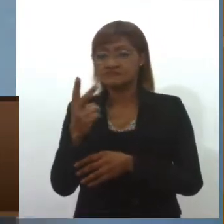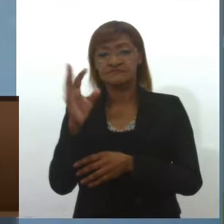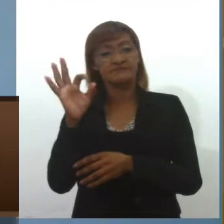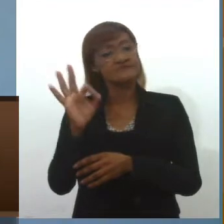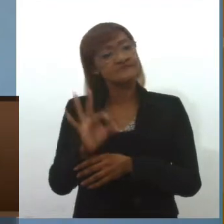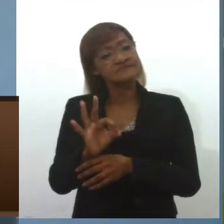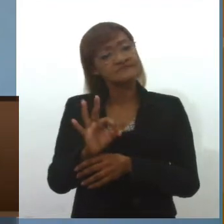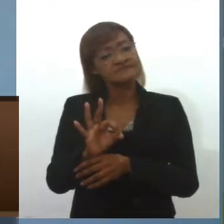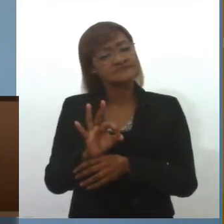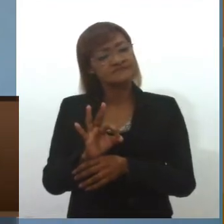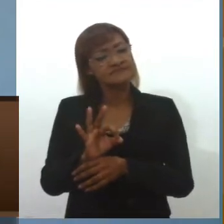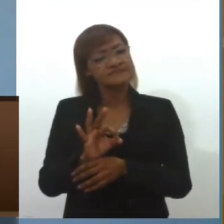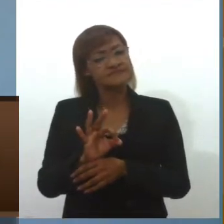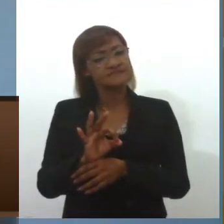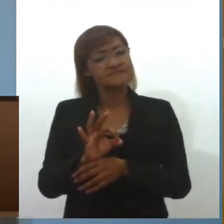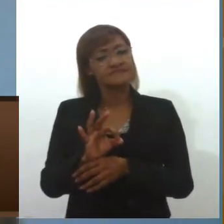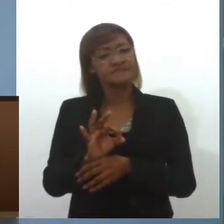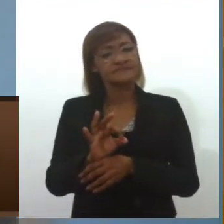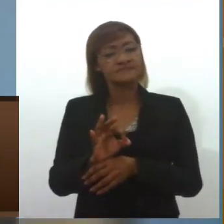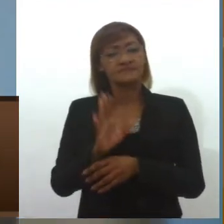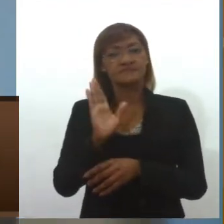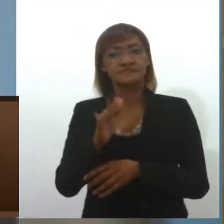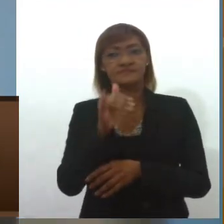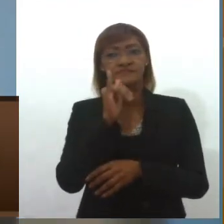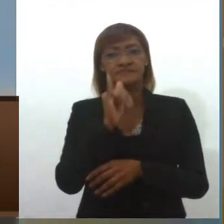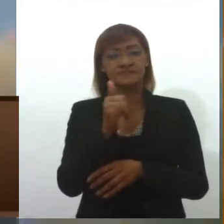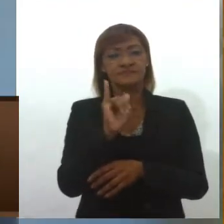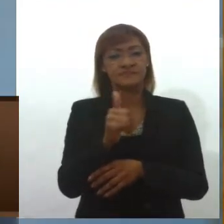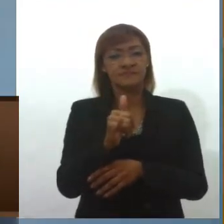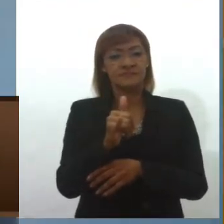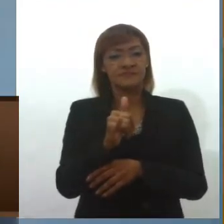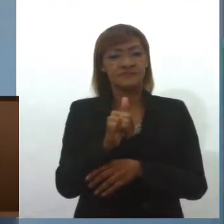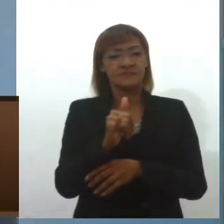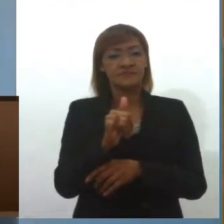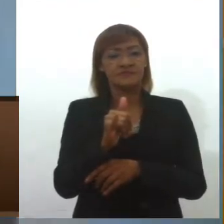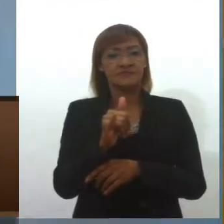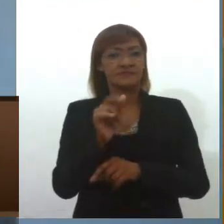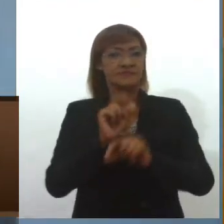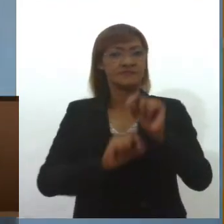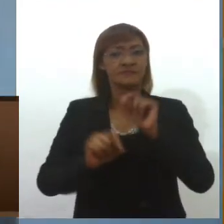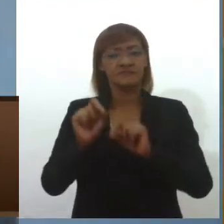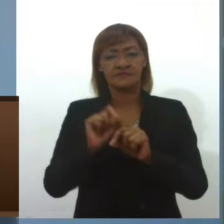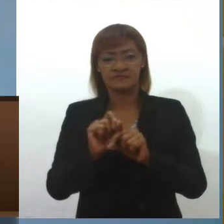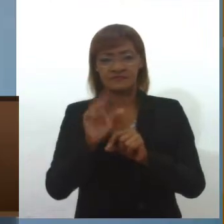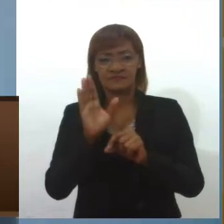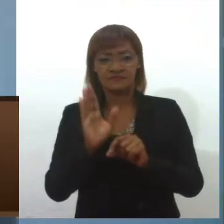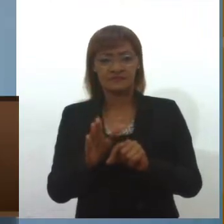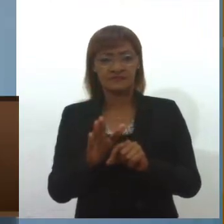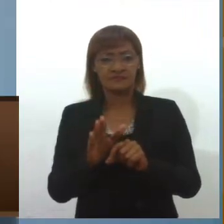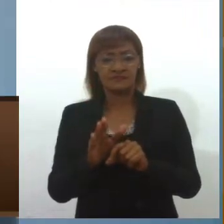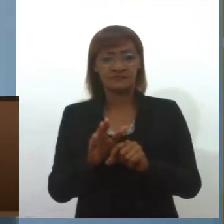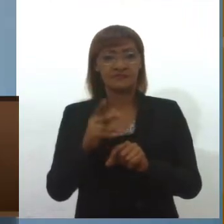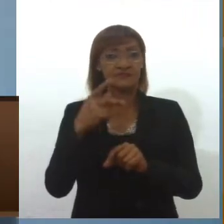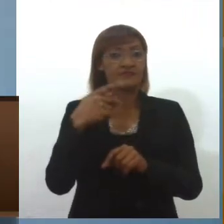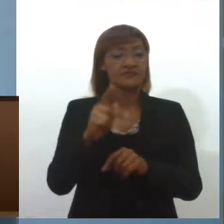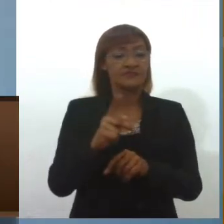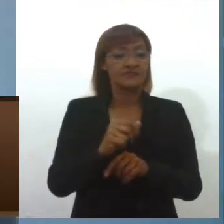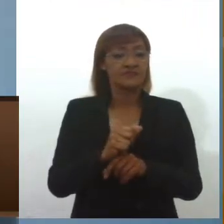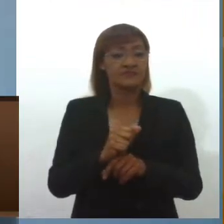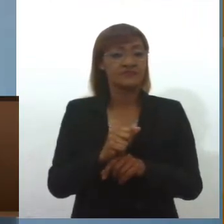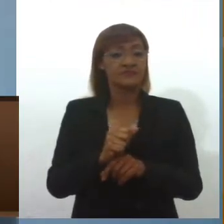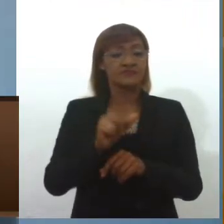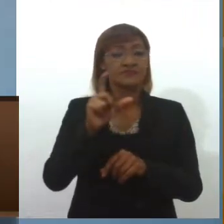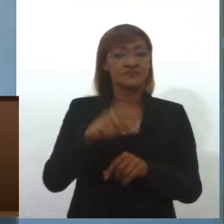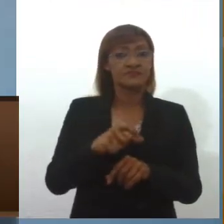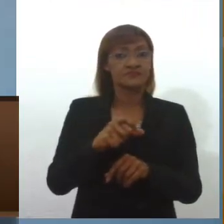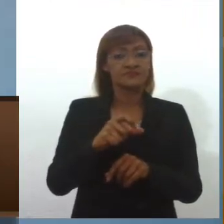aqui alguém a relatar se viu alguma mudança muito substancial no seu crédito ofertado. Se a sua